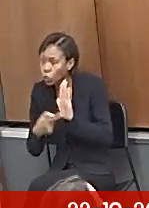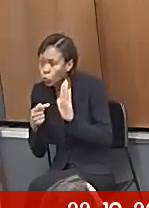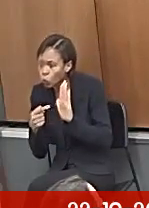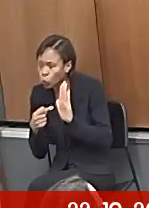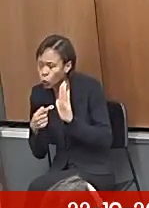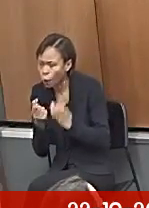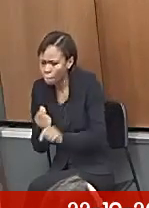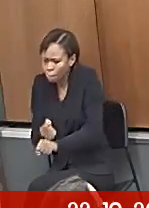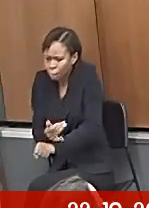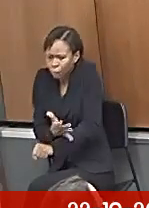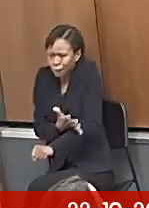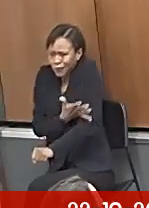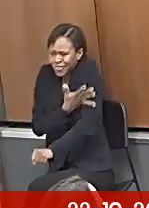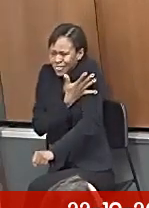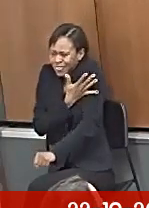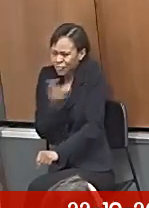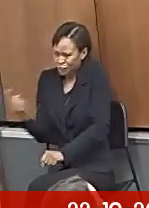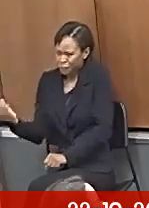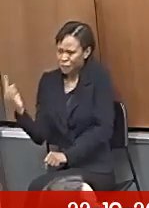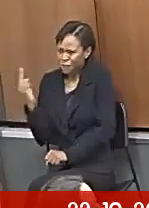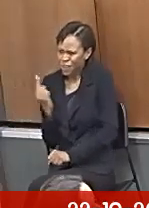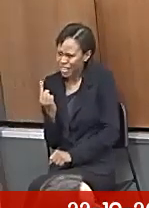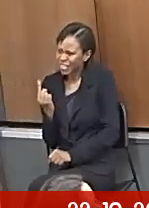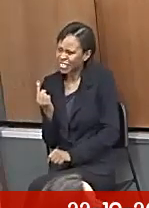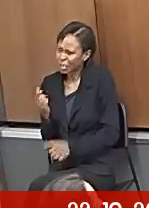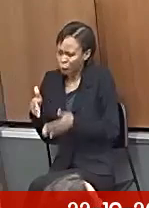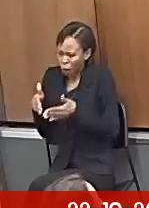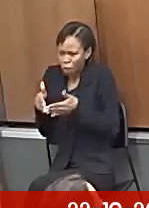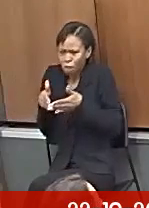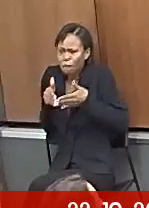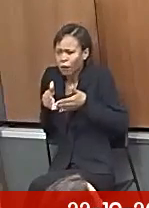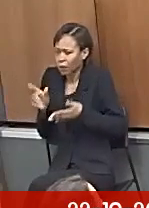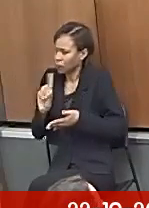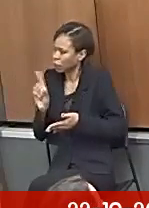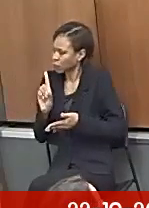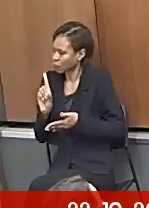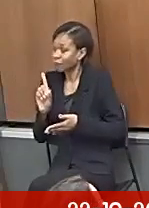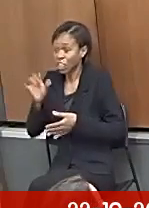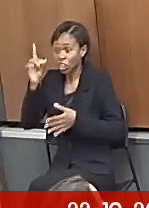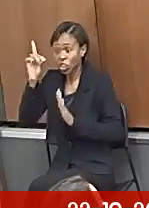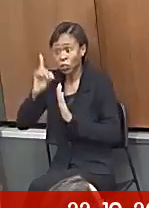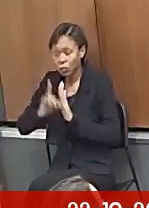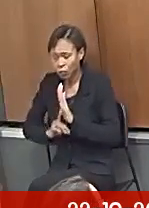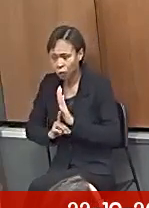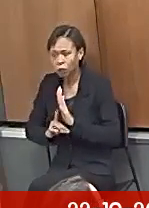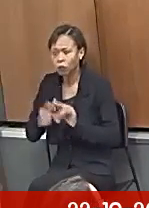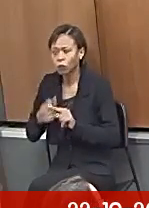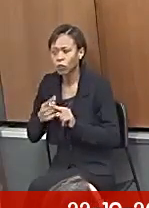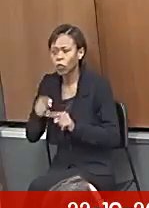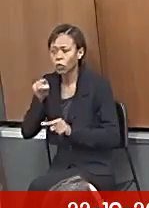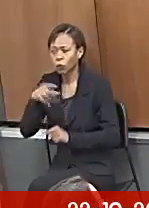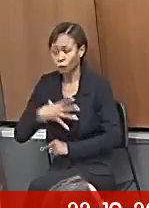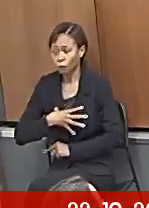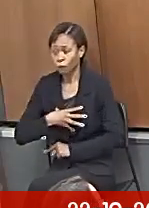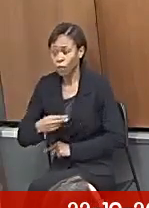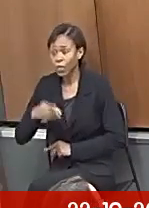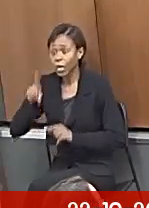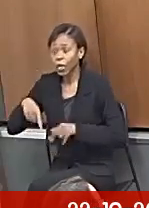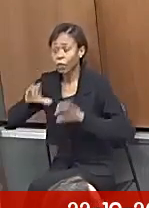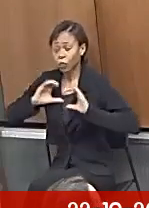emoção, veio aqui pedir favor nenhum, são direitos. Sabe por quê? A sua filha é uma cidadã